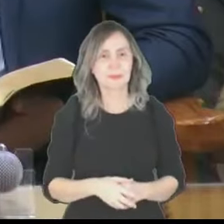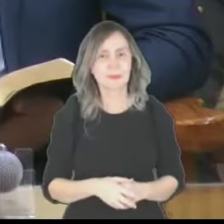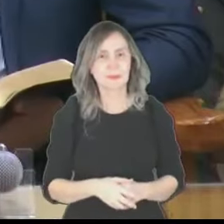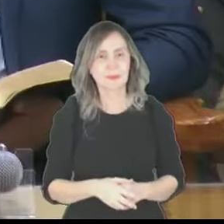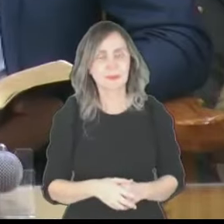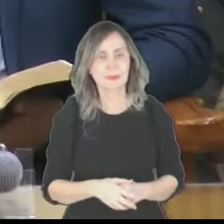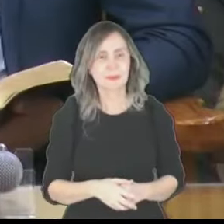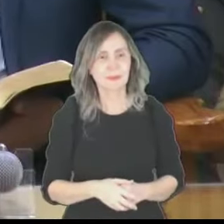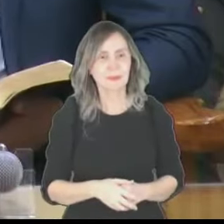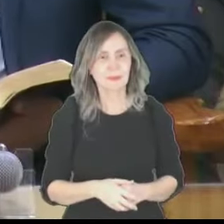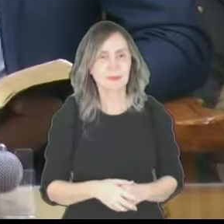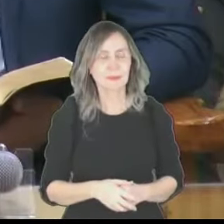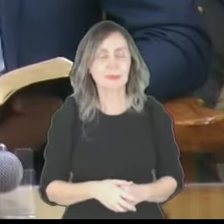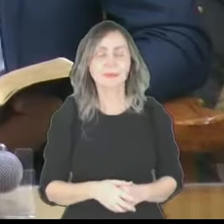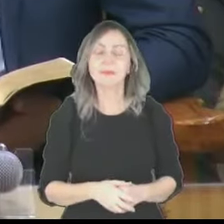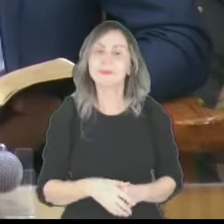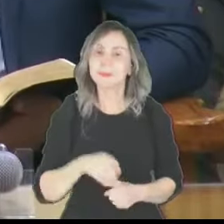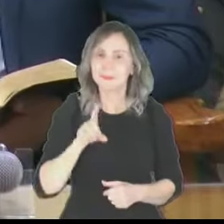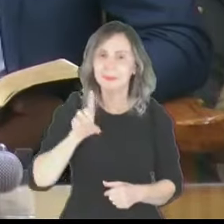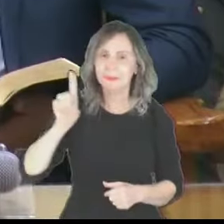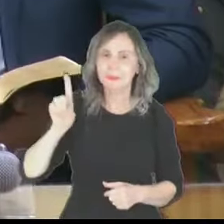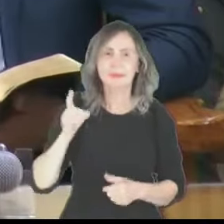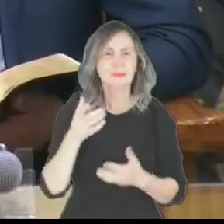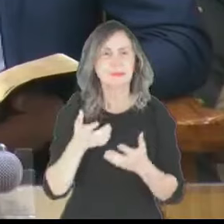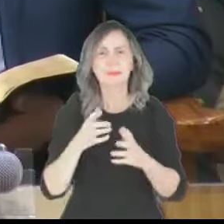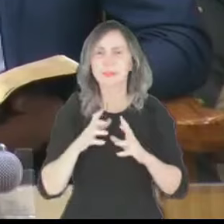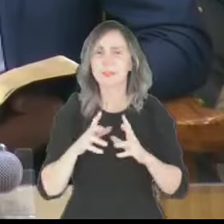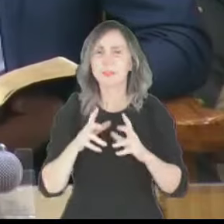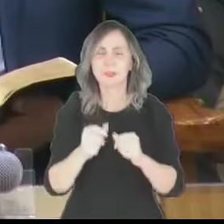E é isso Que Deus quer De todos nós Hoje